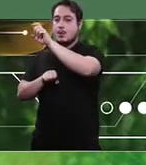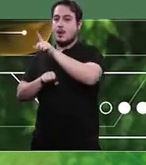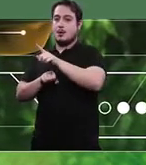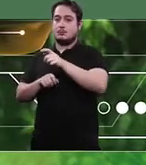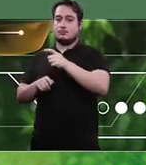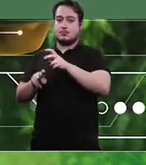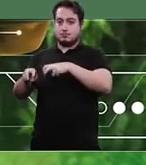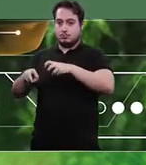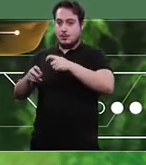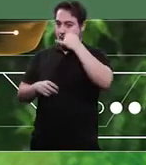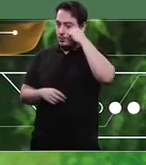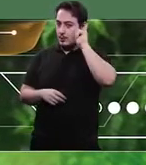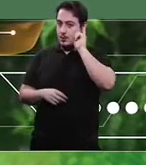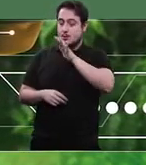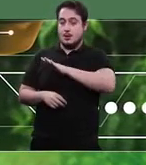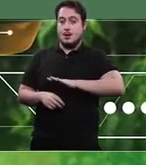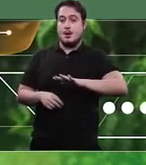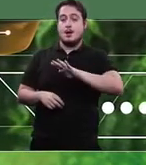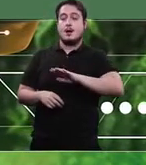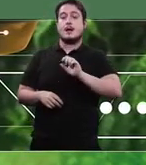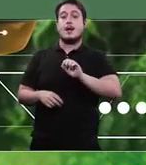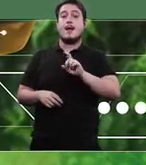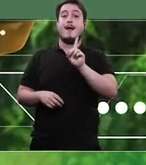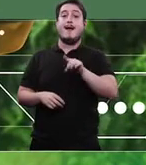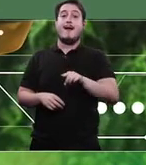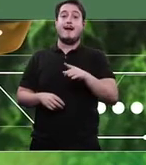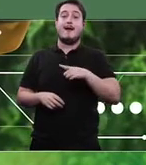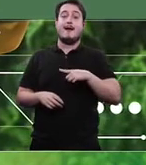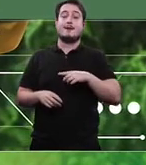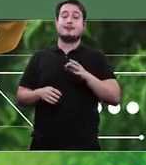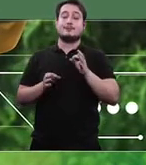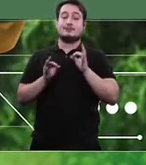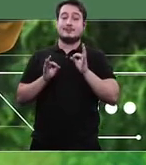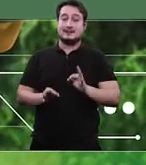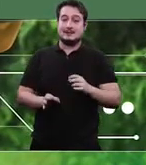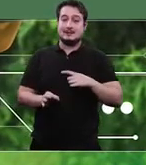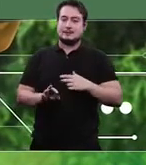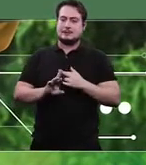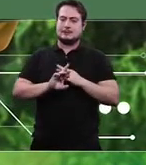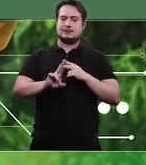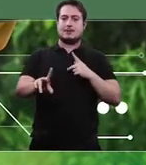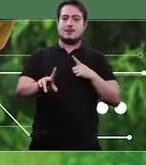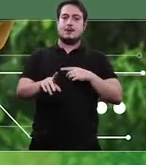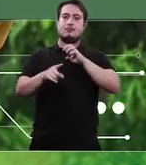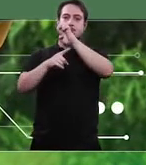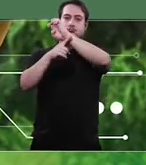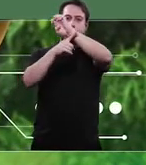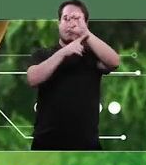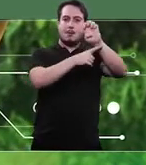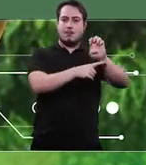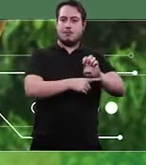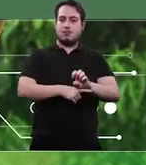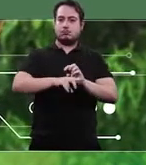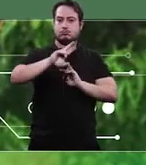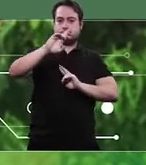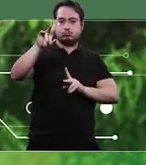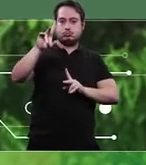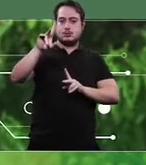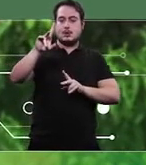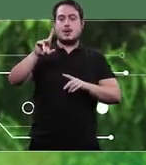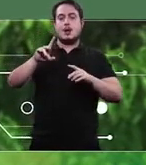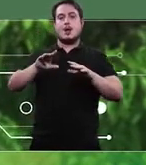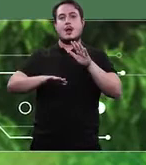a gente sabe que essa realidade ela é muito, muito dispar entre os estados. Você vai ter alguns estados que têm